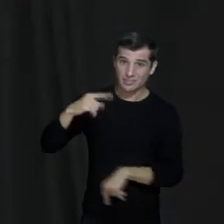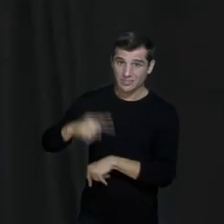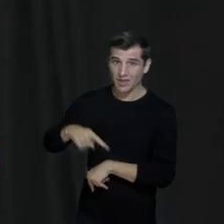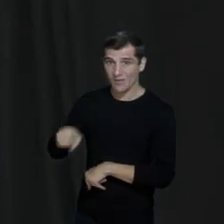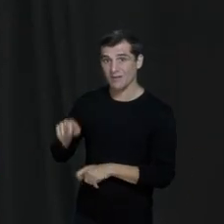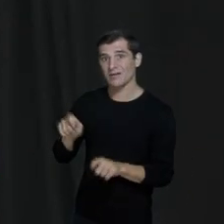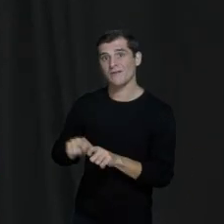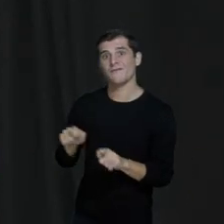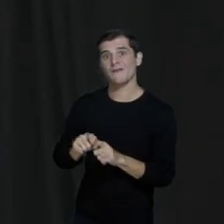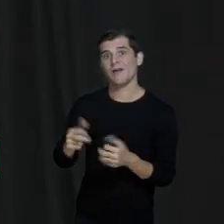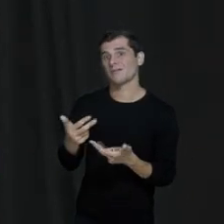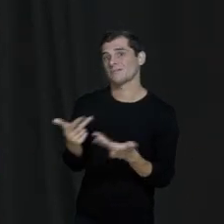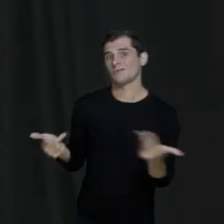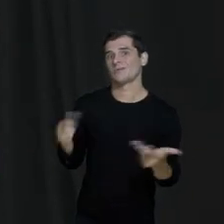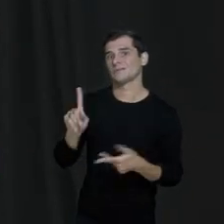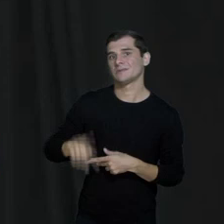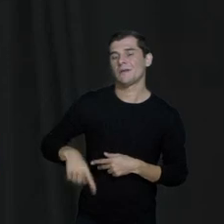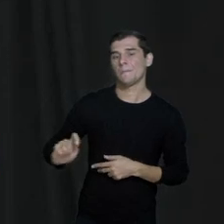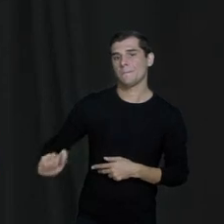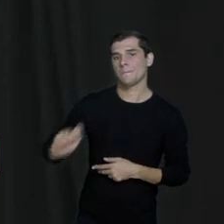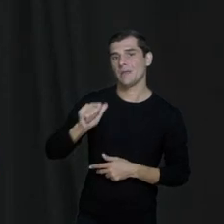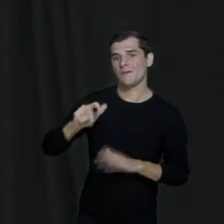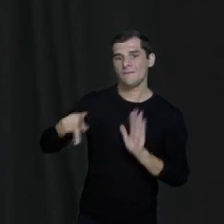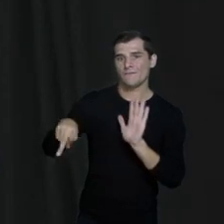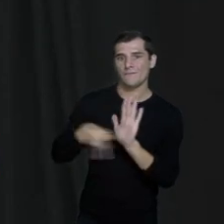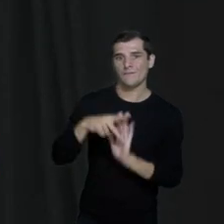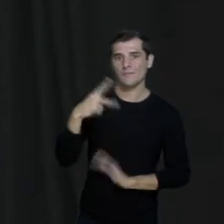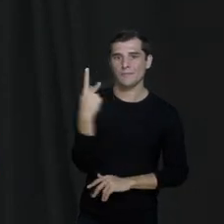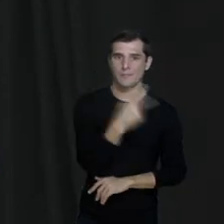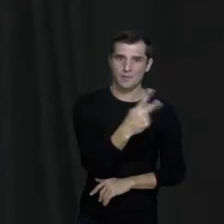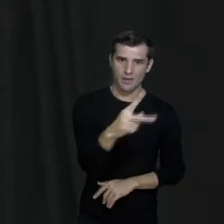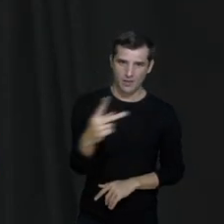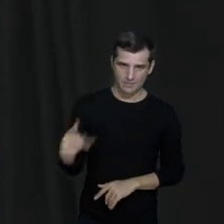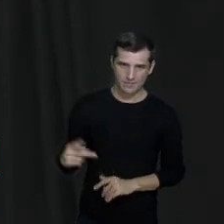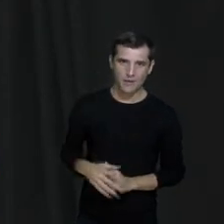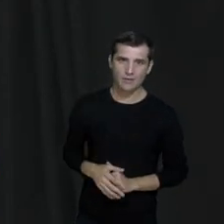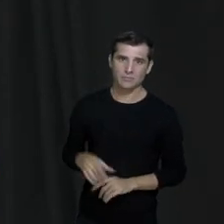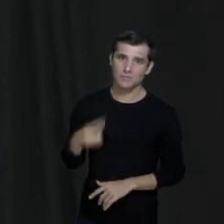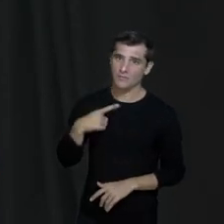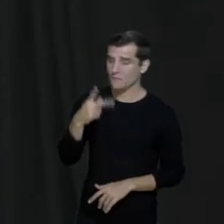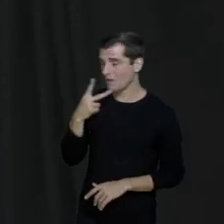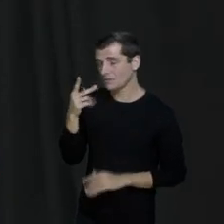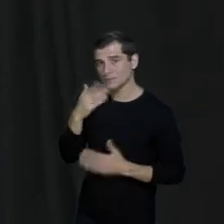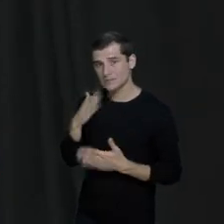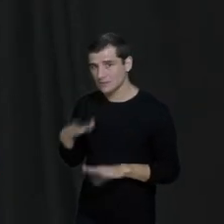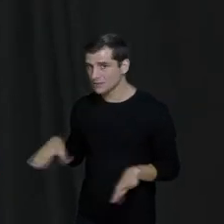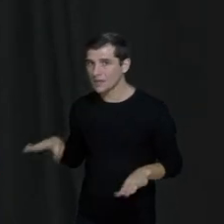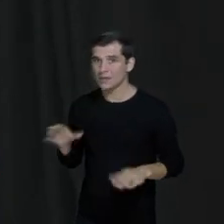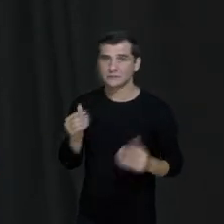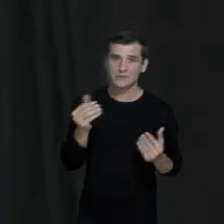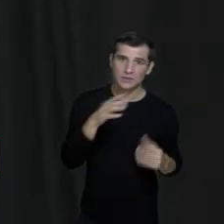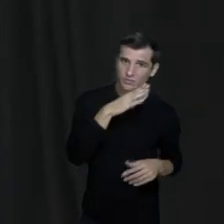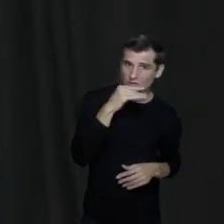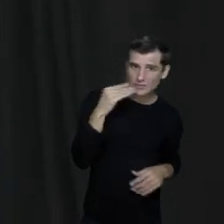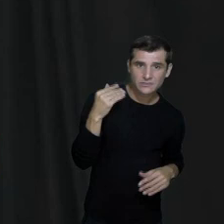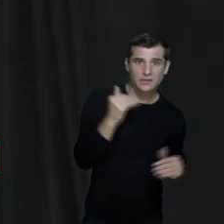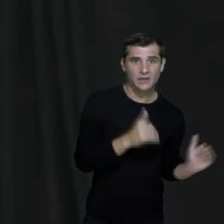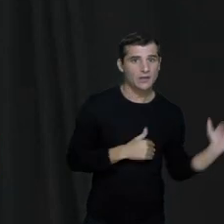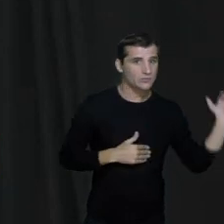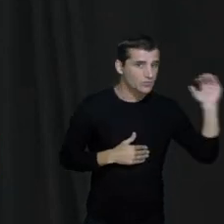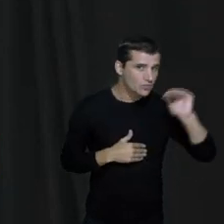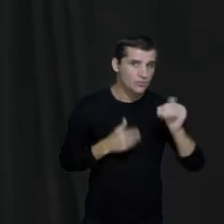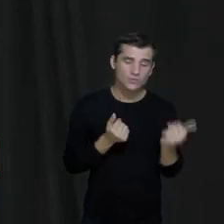justamente para se beneficiar então eu digo de crianças adolescentes adultos idosos todo